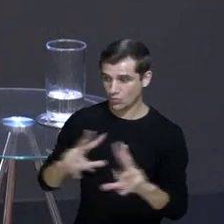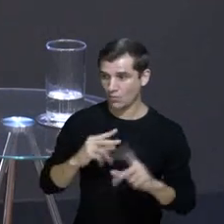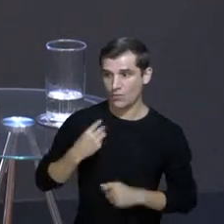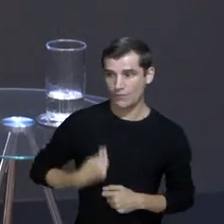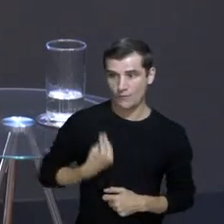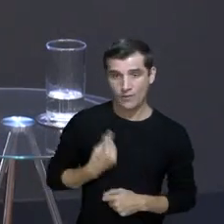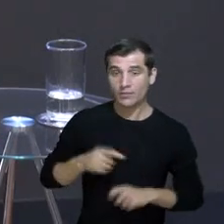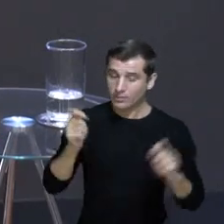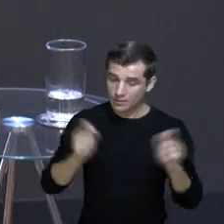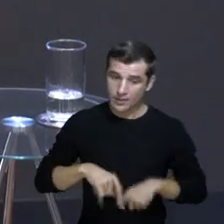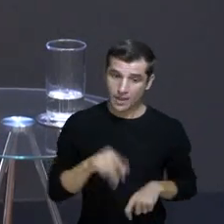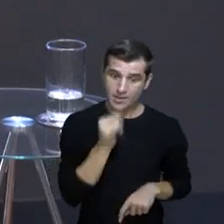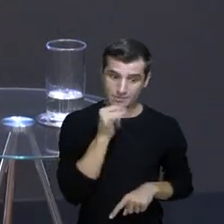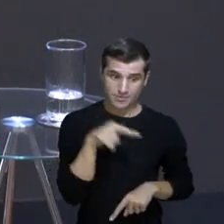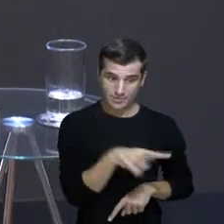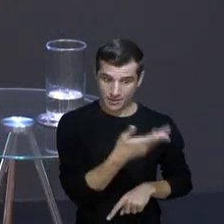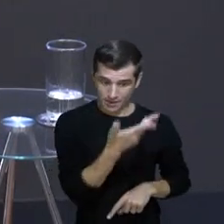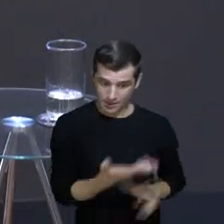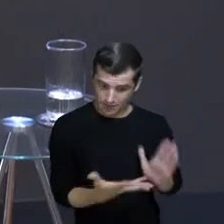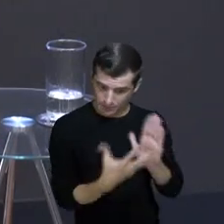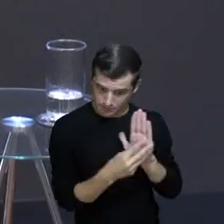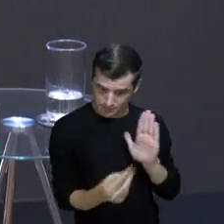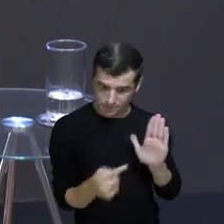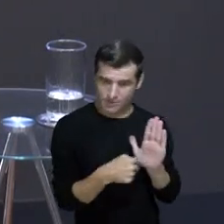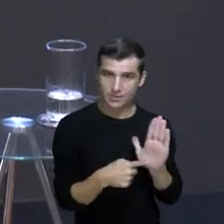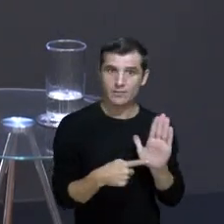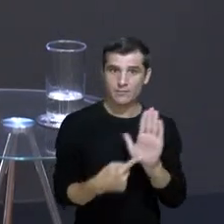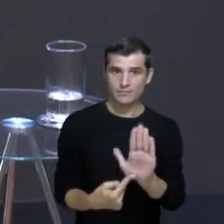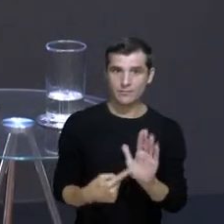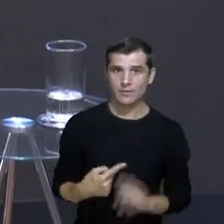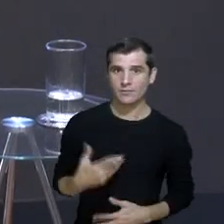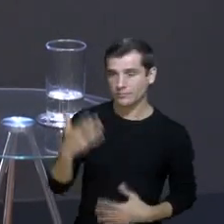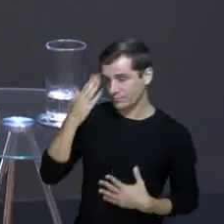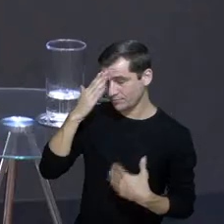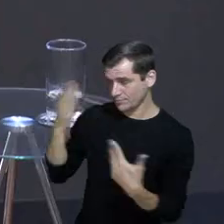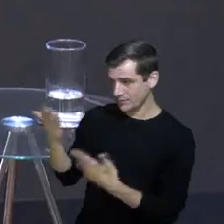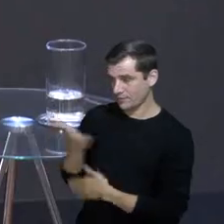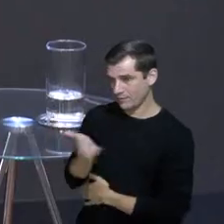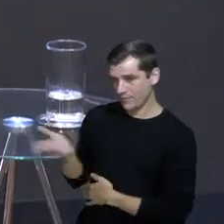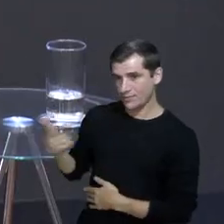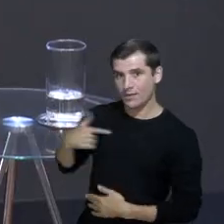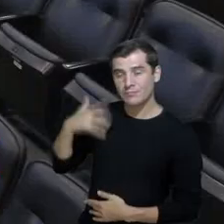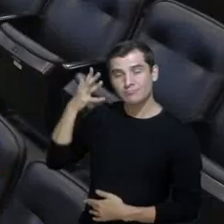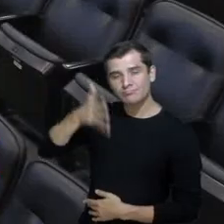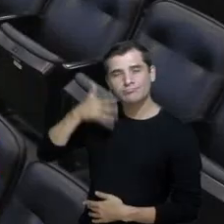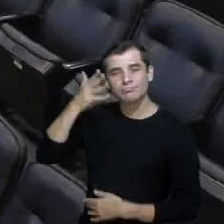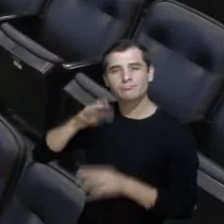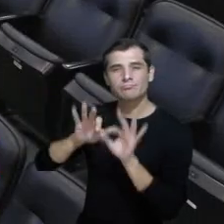esse exemplo né obrigado gente eu acho que eu já falei um pouco demais aqui tô até